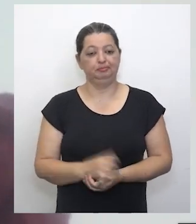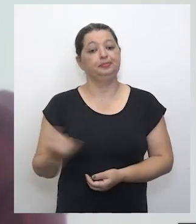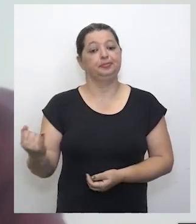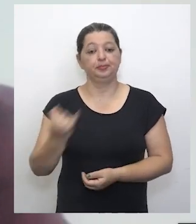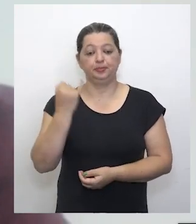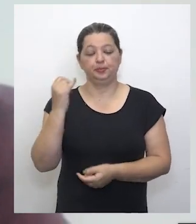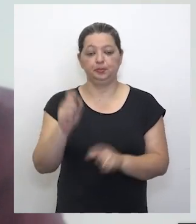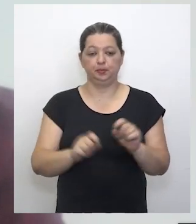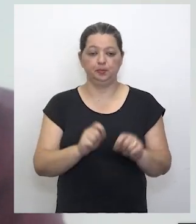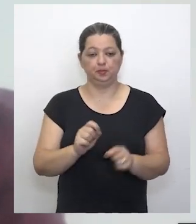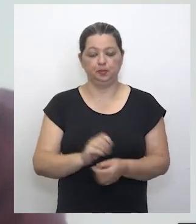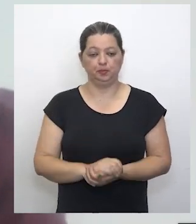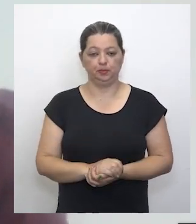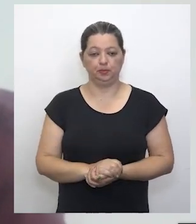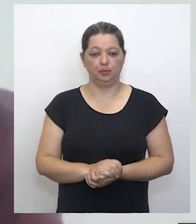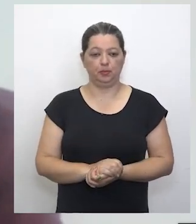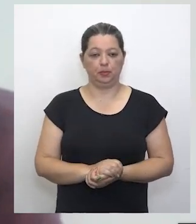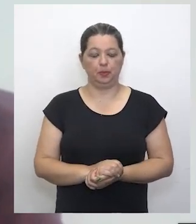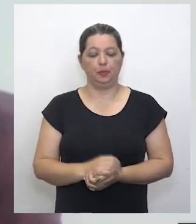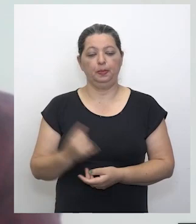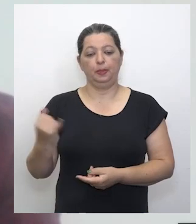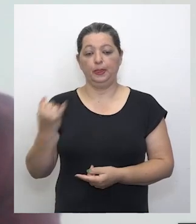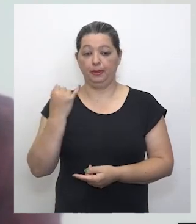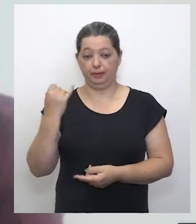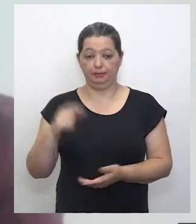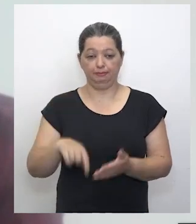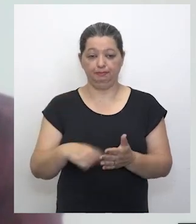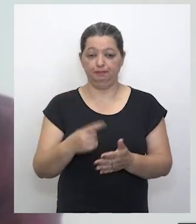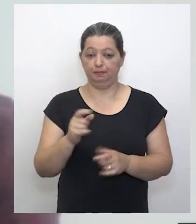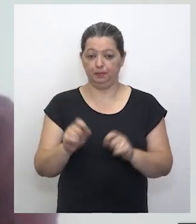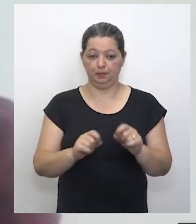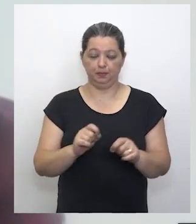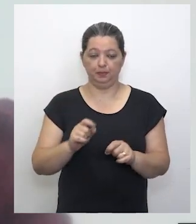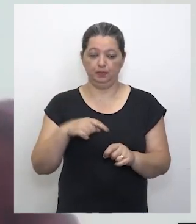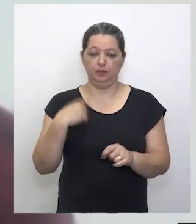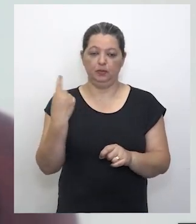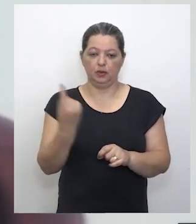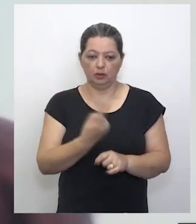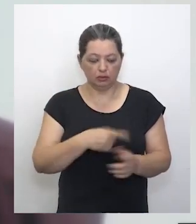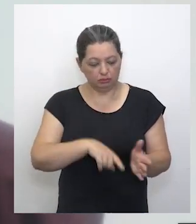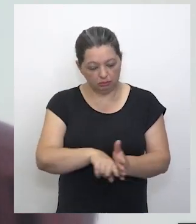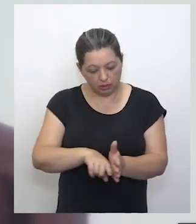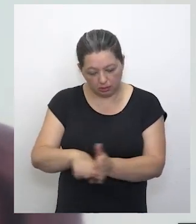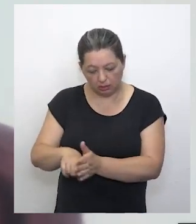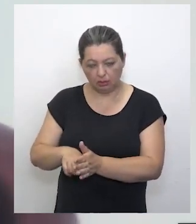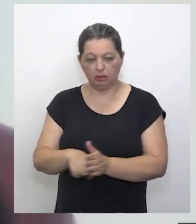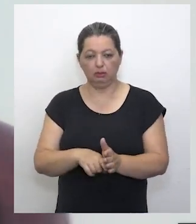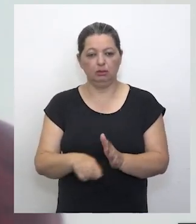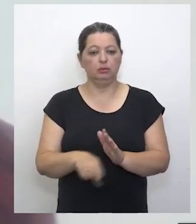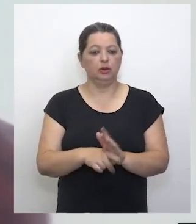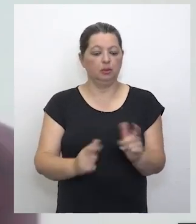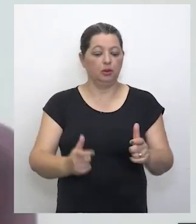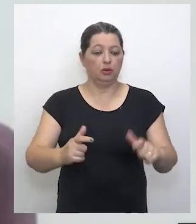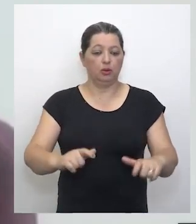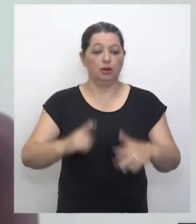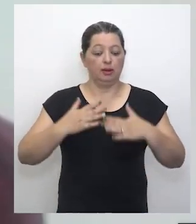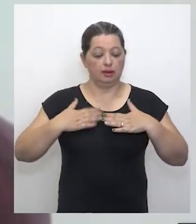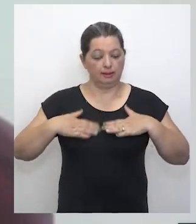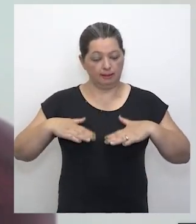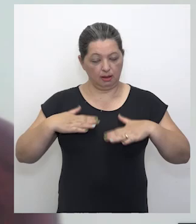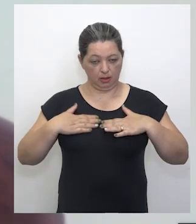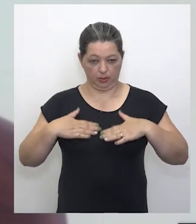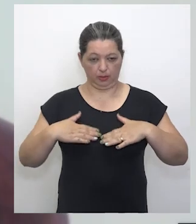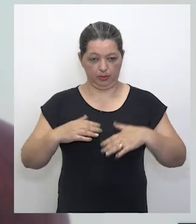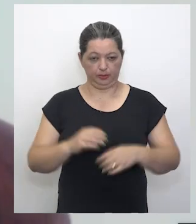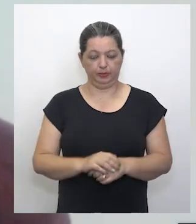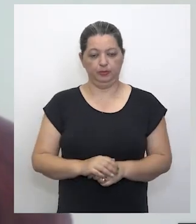importantes. É importante, primeiro, a gente realizar esse diagnóstico em um ambiente calmo e tranquilo. É claro que